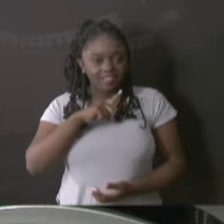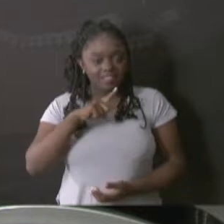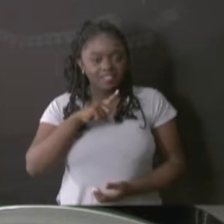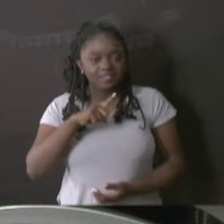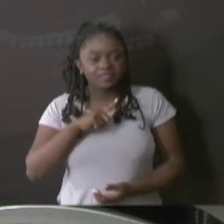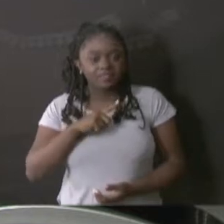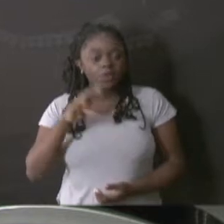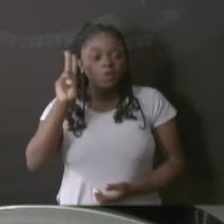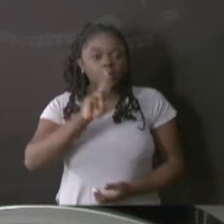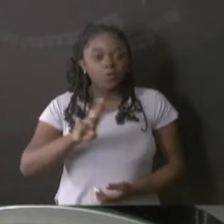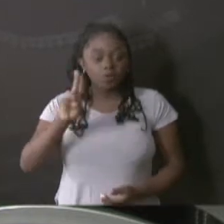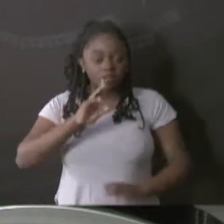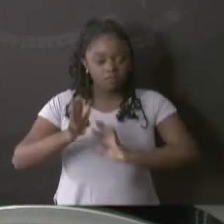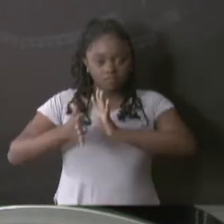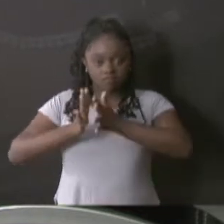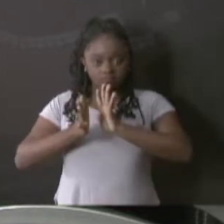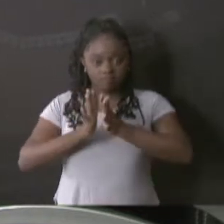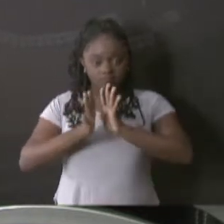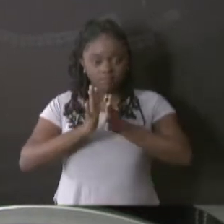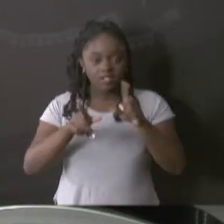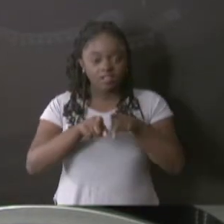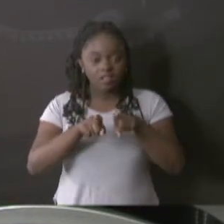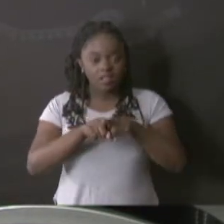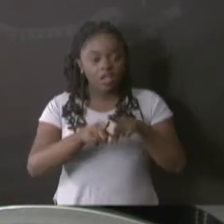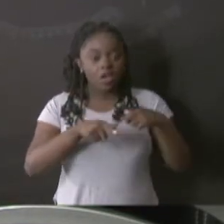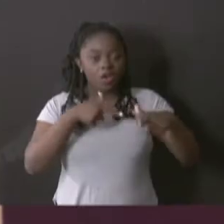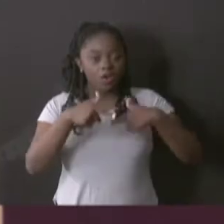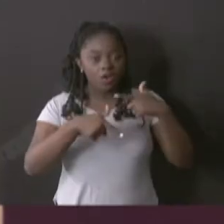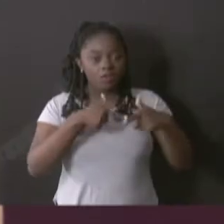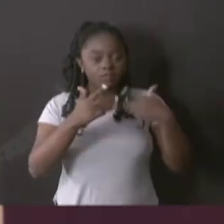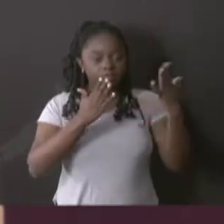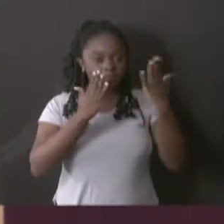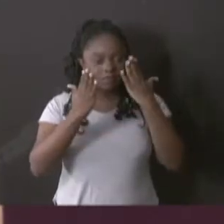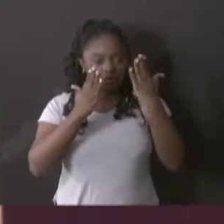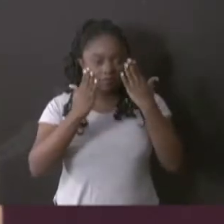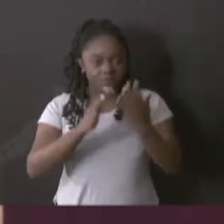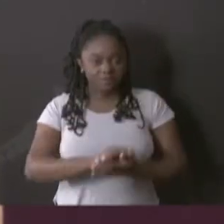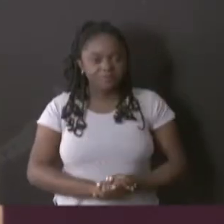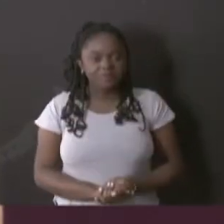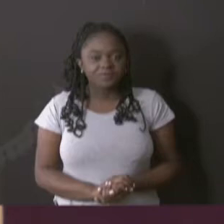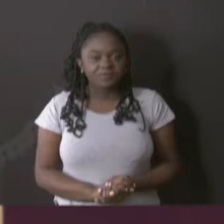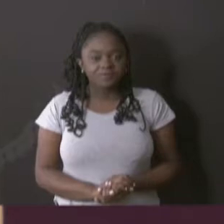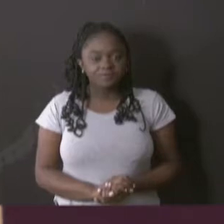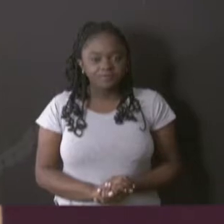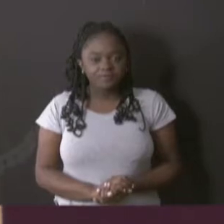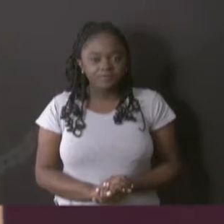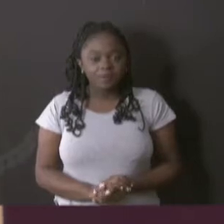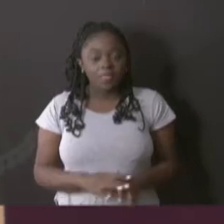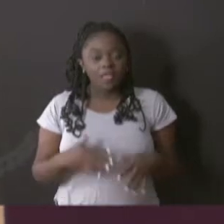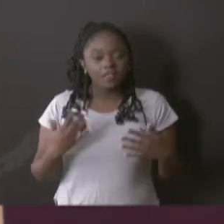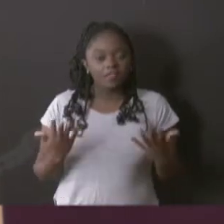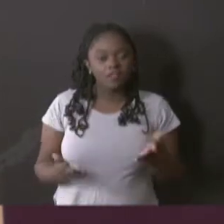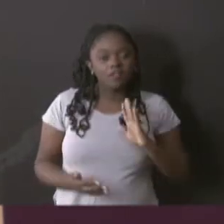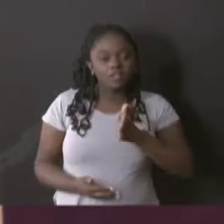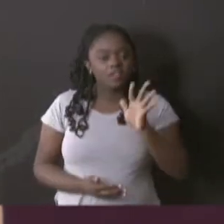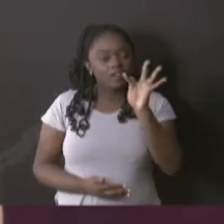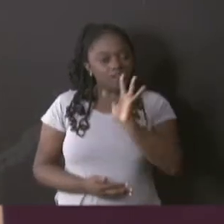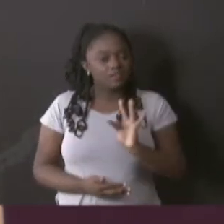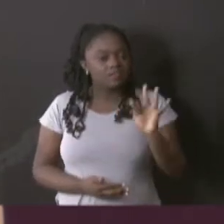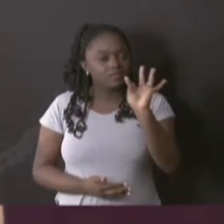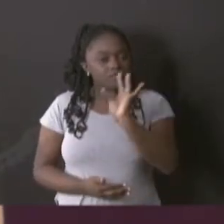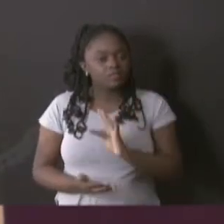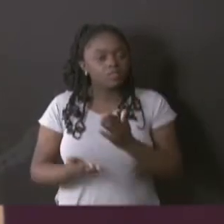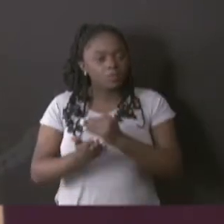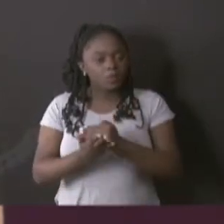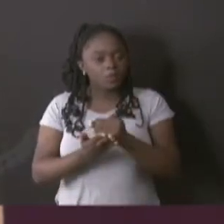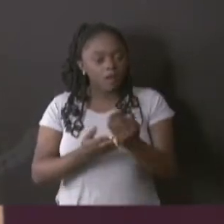a linguagem de sinais no trabalho de psicologia? Olha, então, desde a faculdade, né, isso já começou